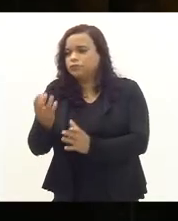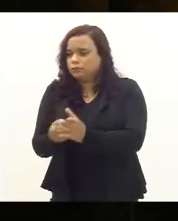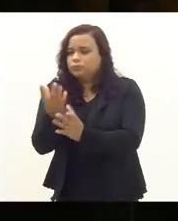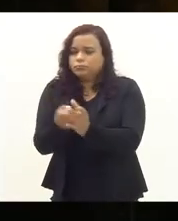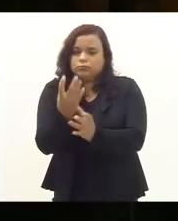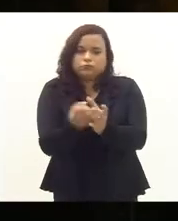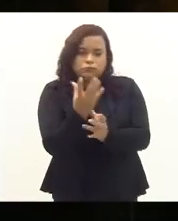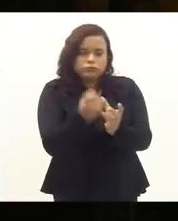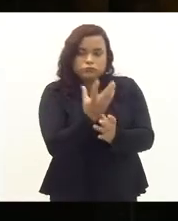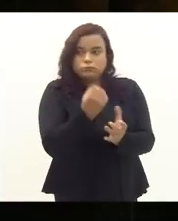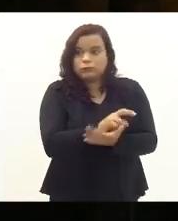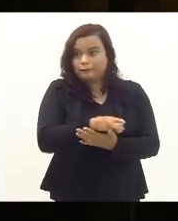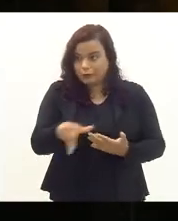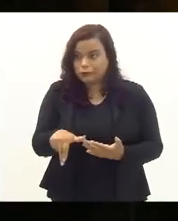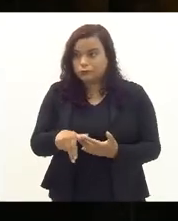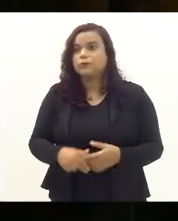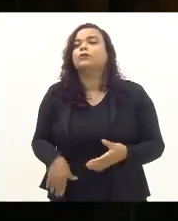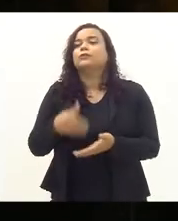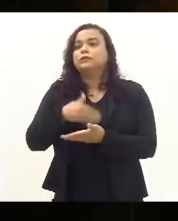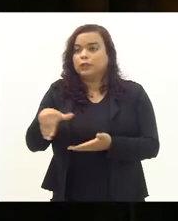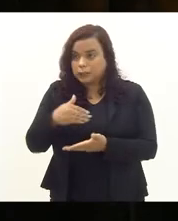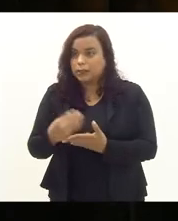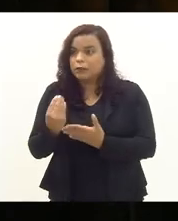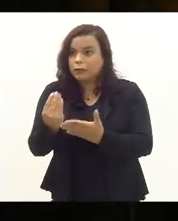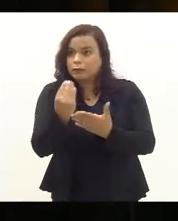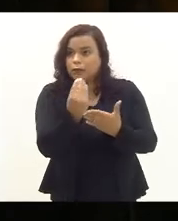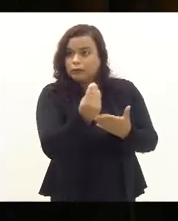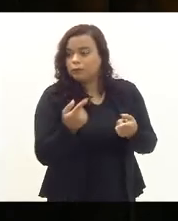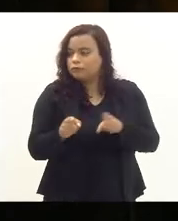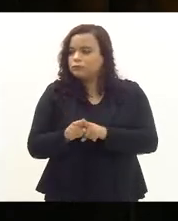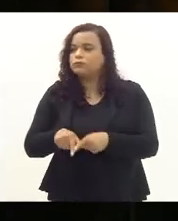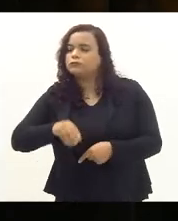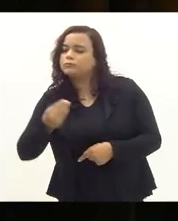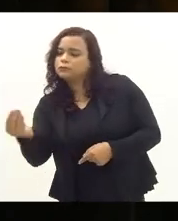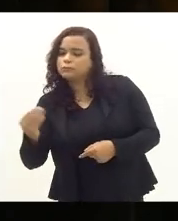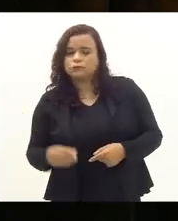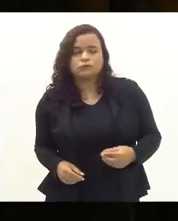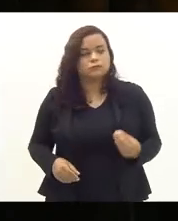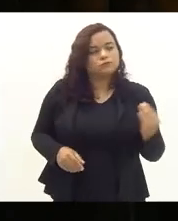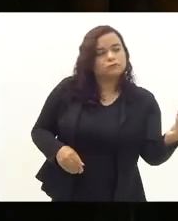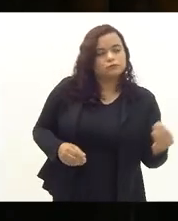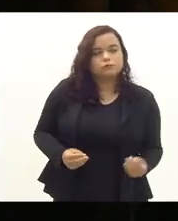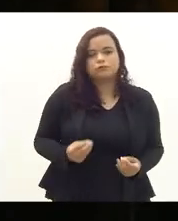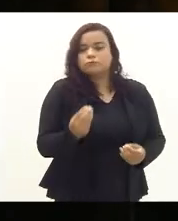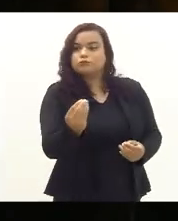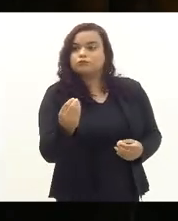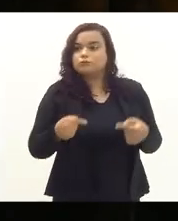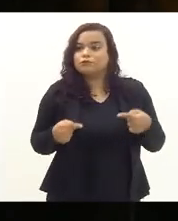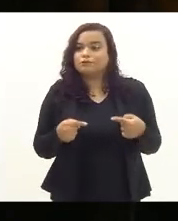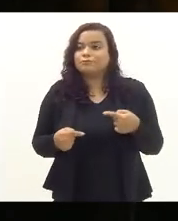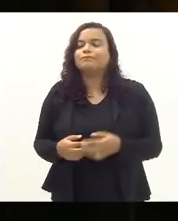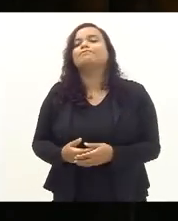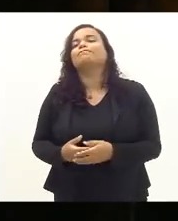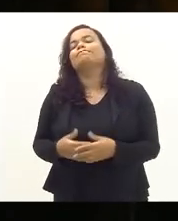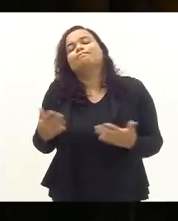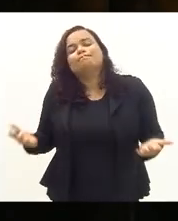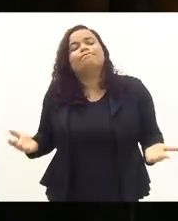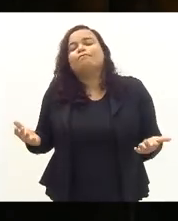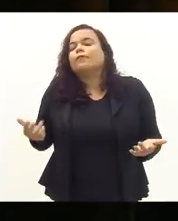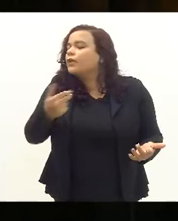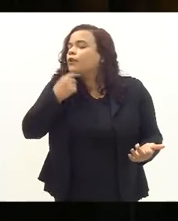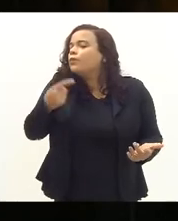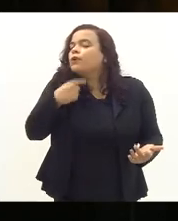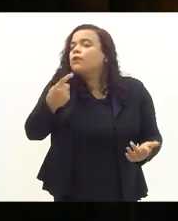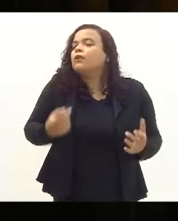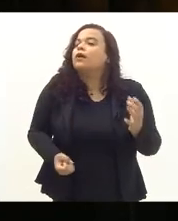a secretaria para dar para os seus aliados políticos não foi capaz de criar